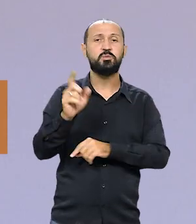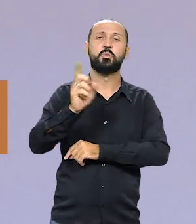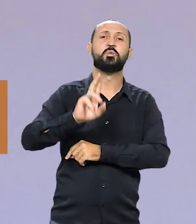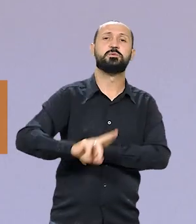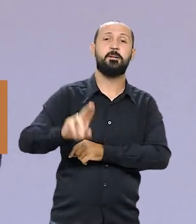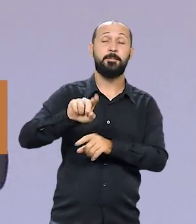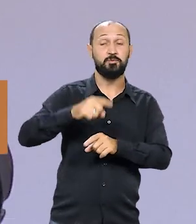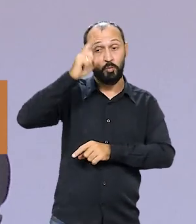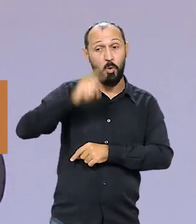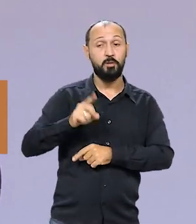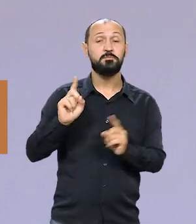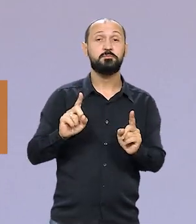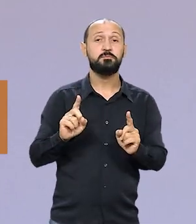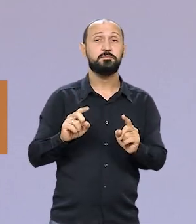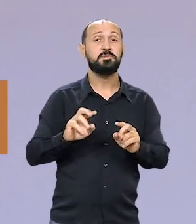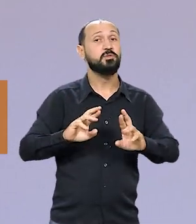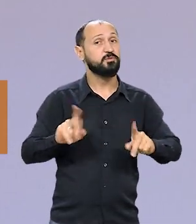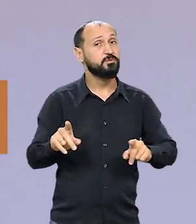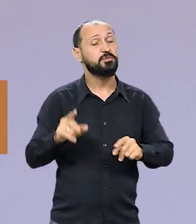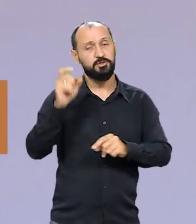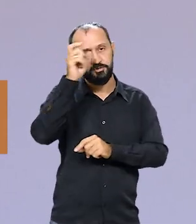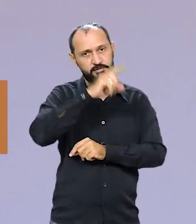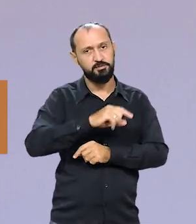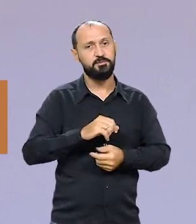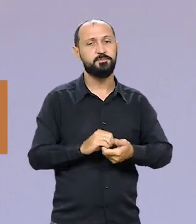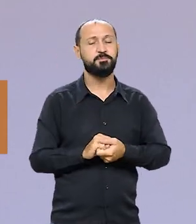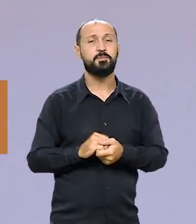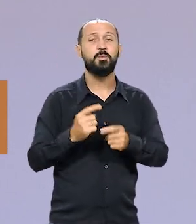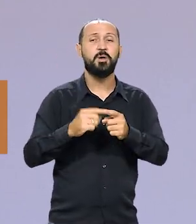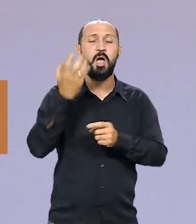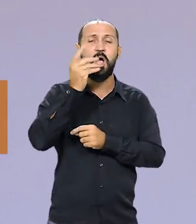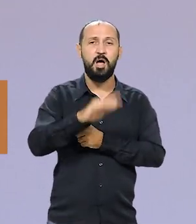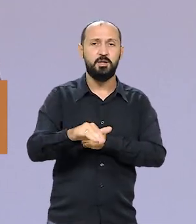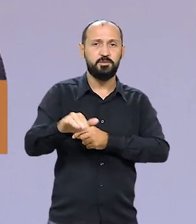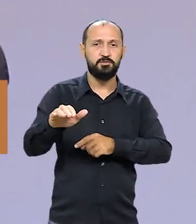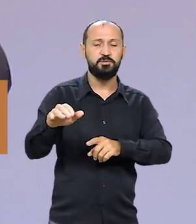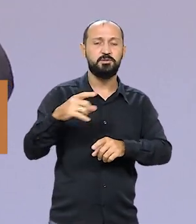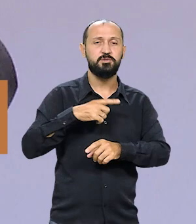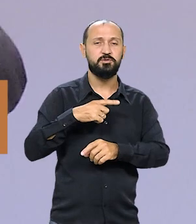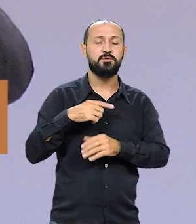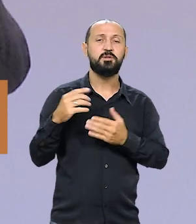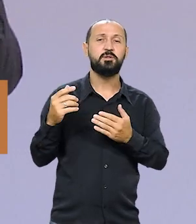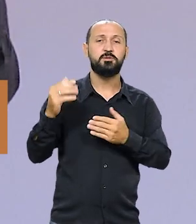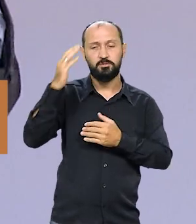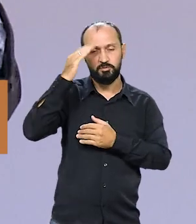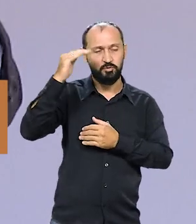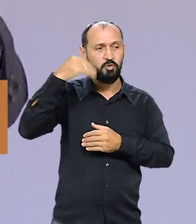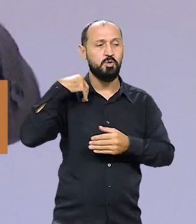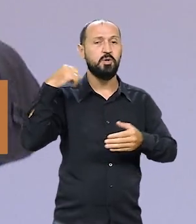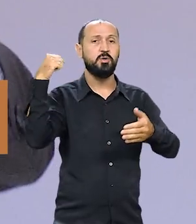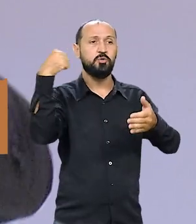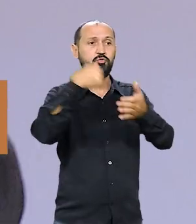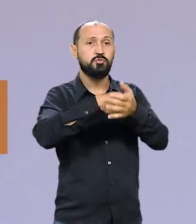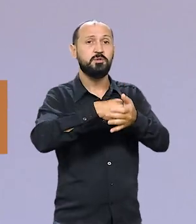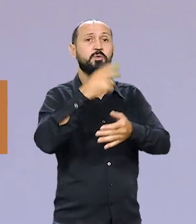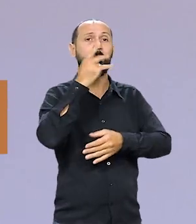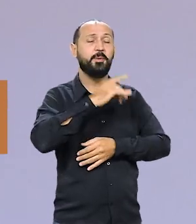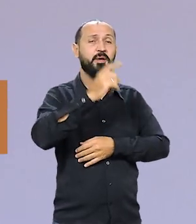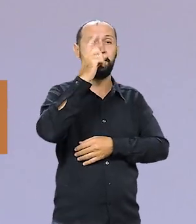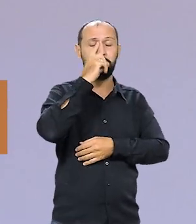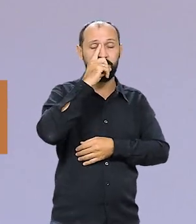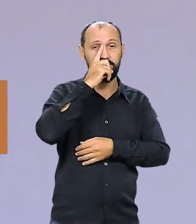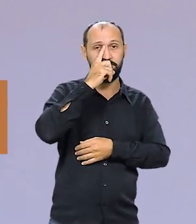violência, mas com autoridade, que é outra coisa difícil. Porque quando a criança já estiver adolescente e chutando o